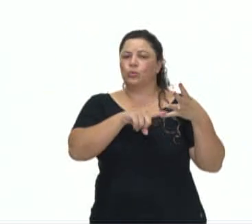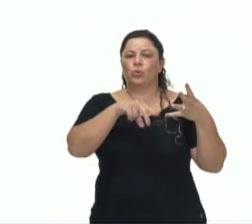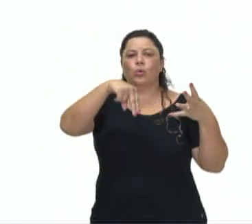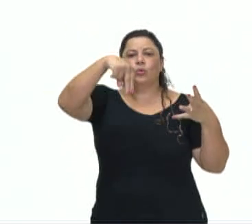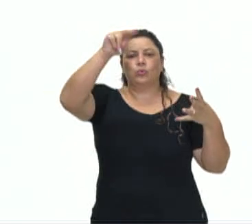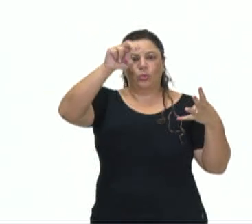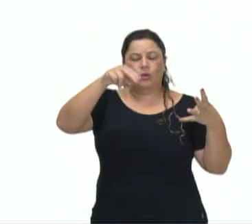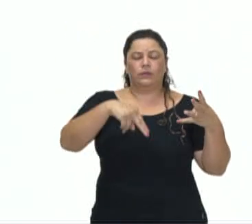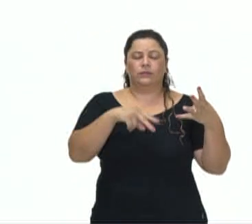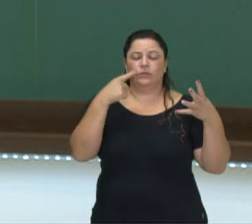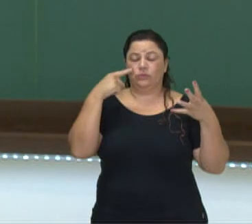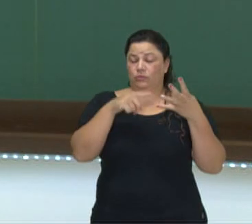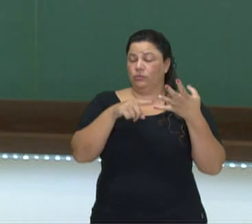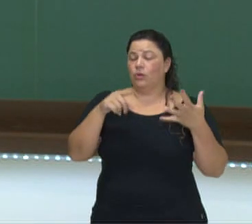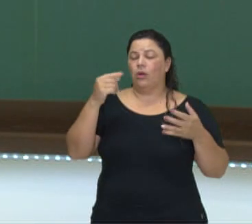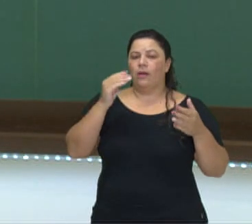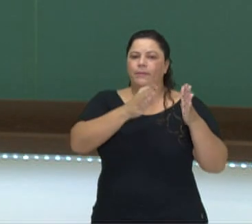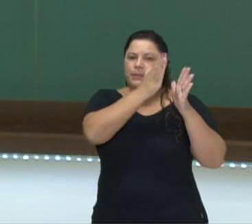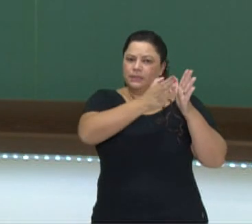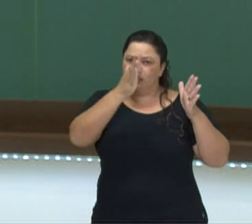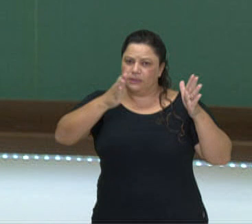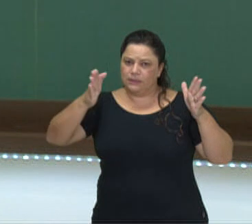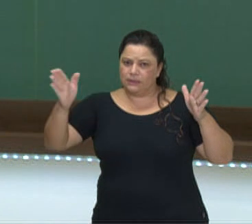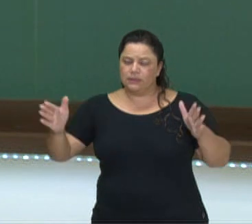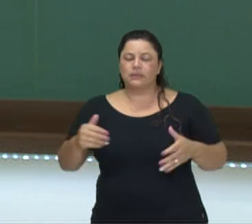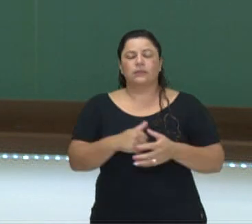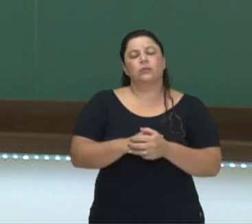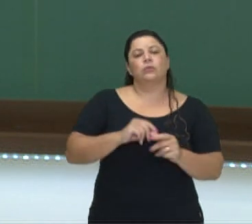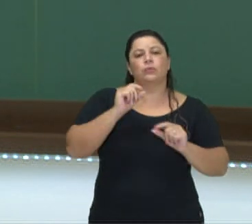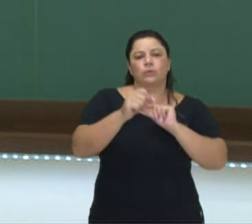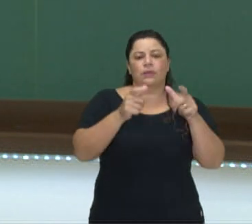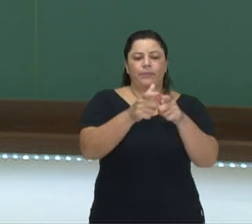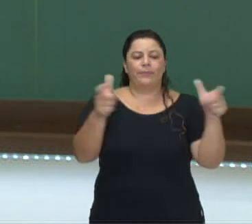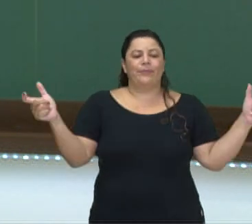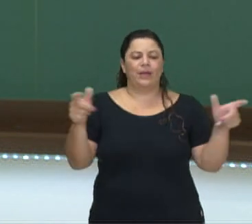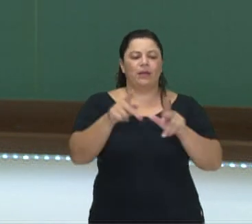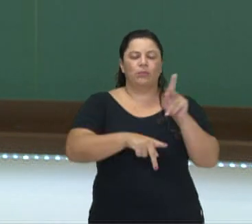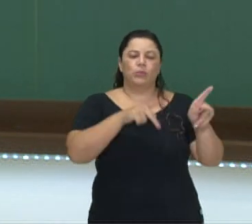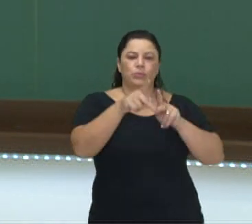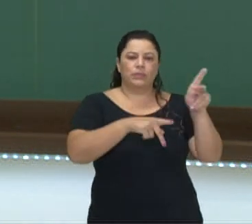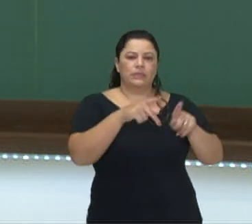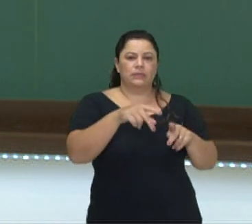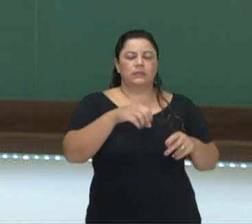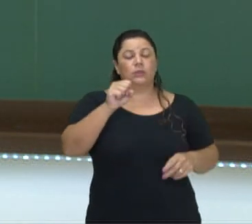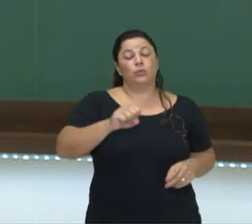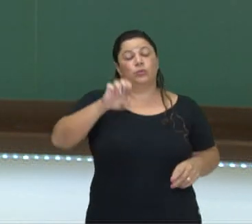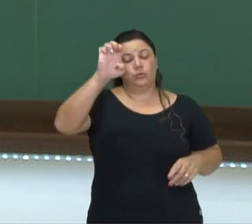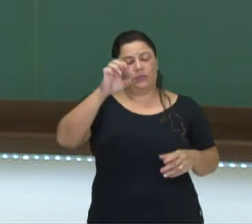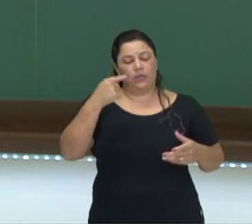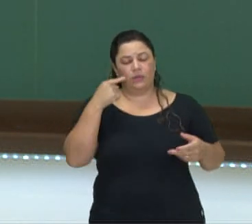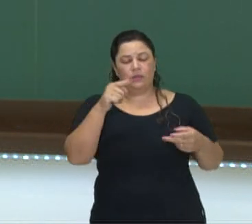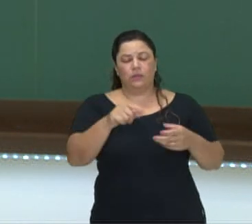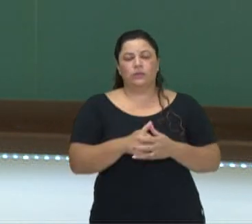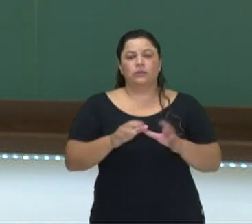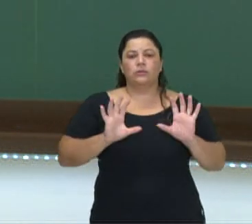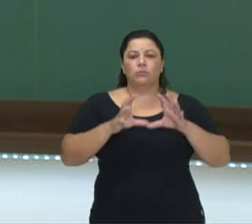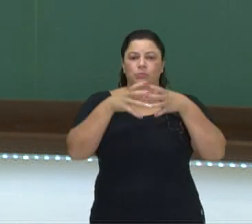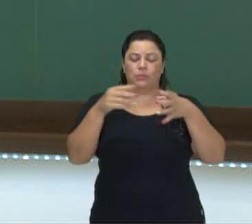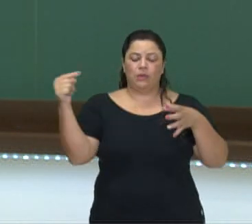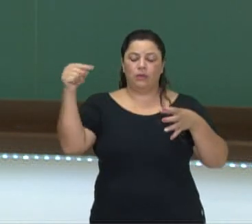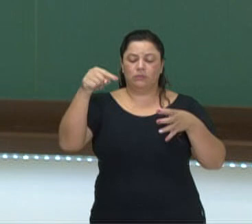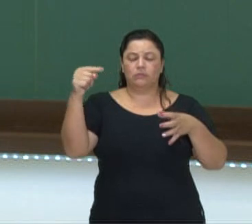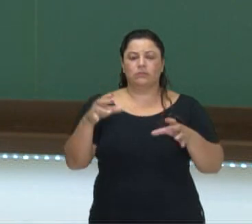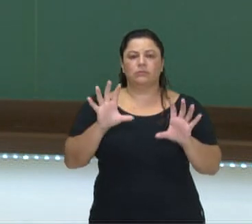o Centro-Oeste. Então, nessa sequência, área com maior população, Sudeste. A maior concentração de pessoas está